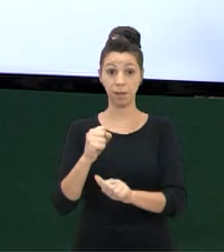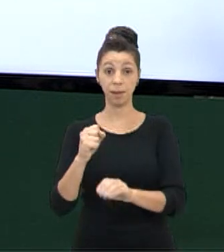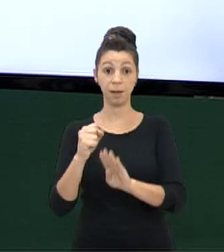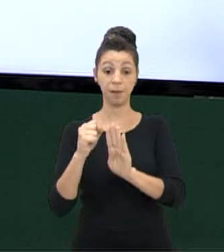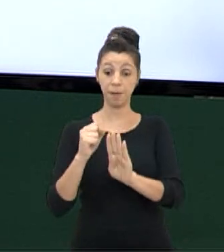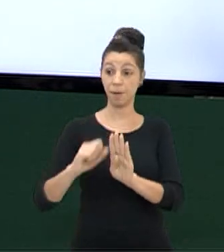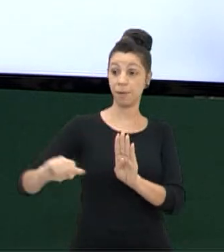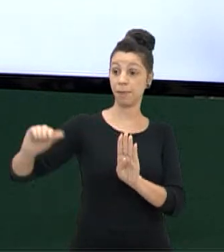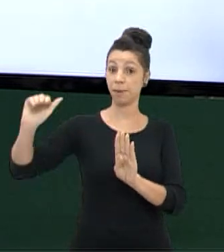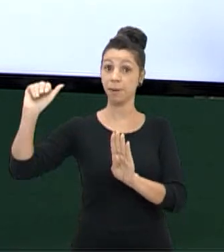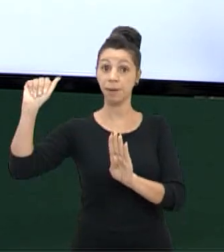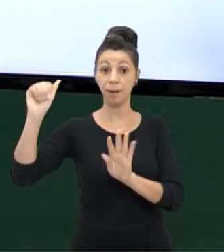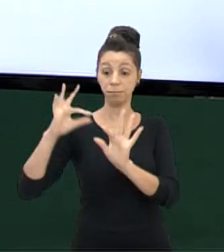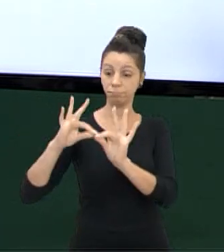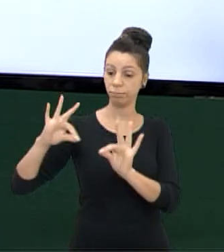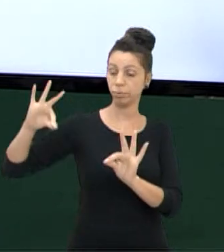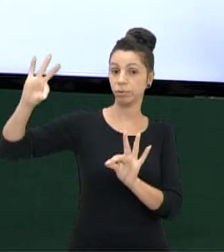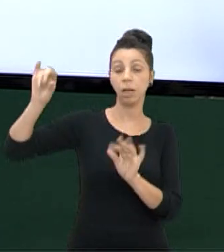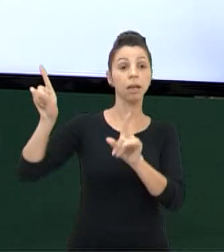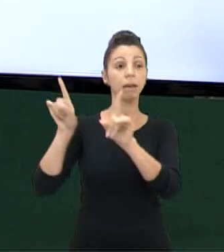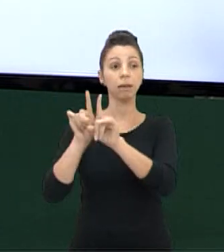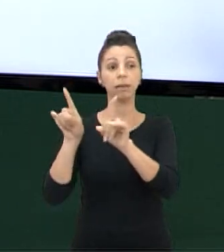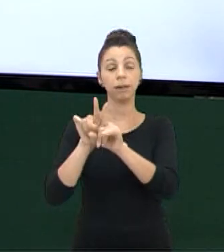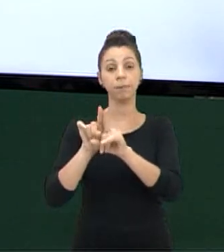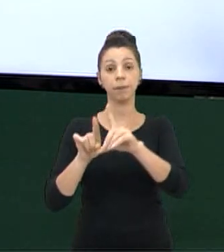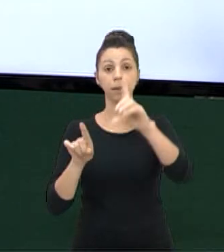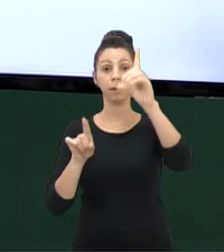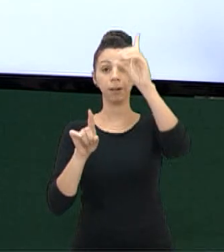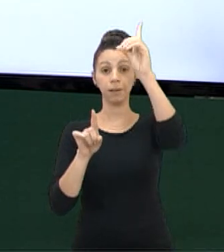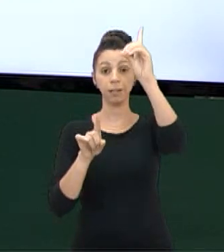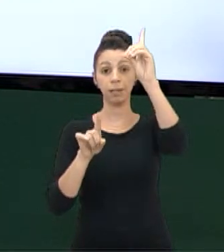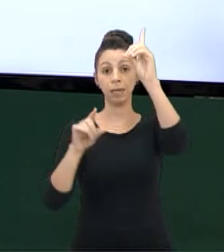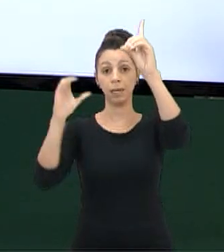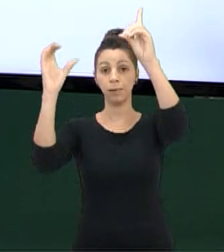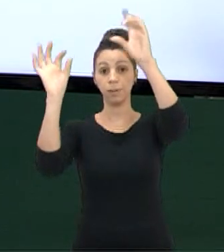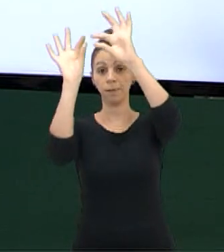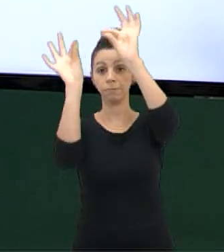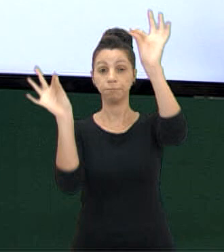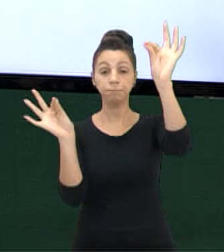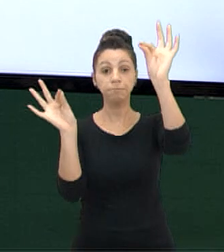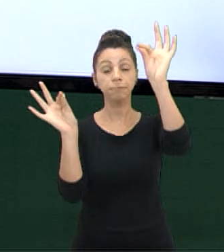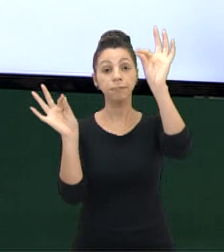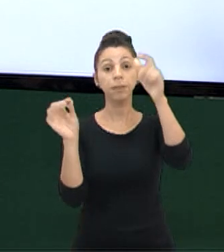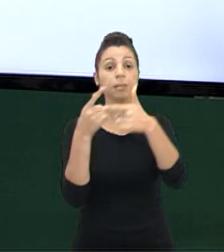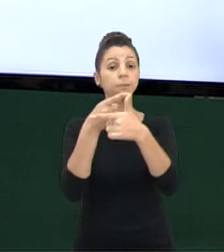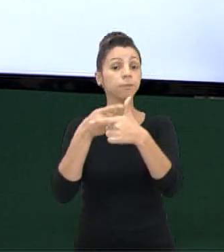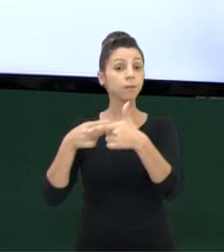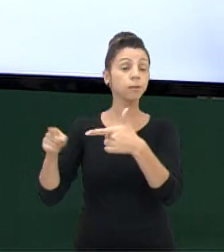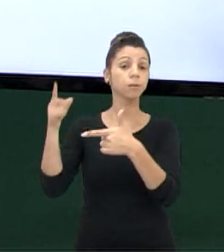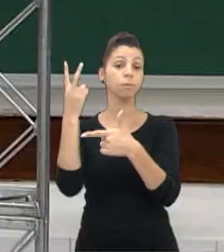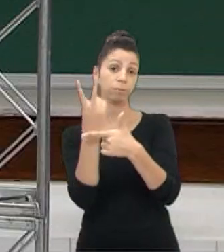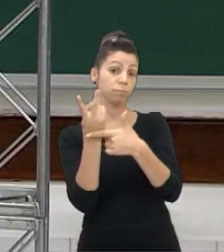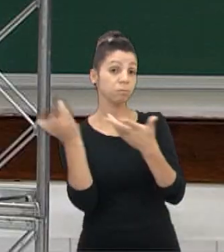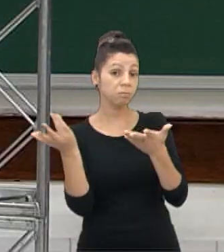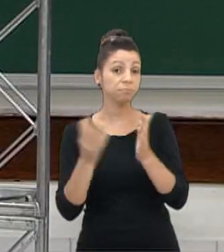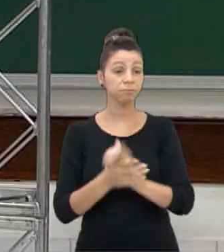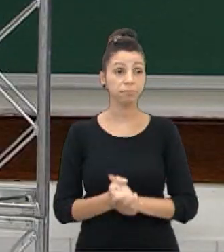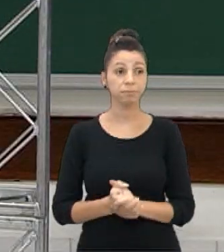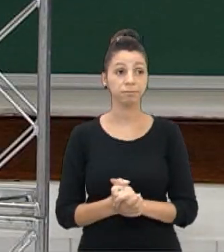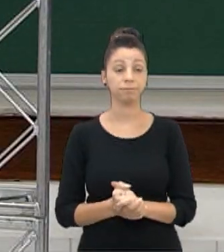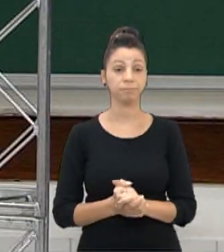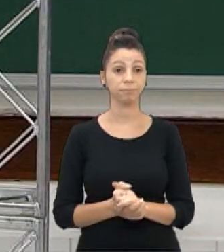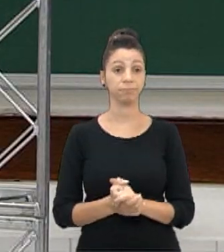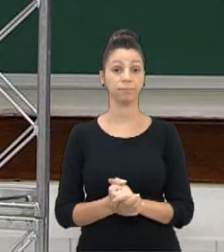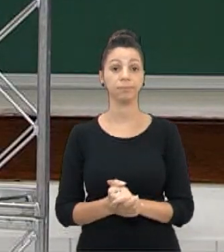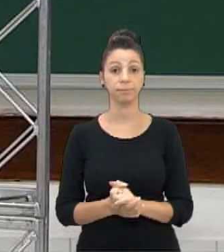o arco DC e dividir por 2. Mais nada. Tudo bem? Vem comigo aqui no quadro. Olha